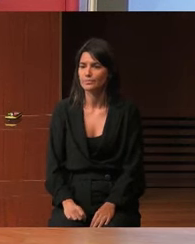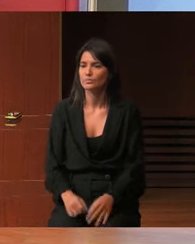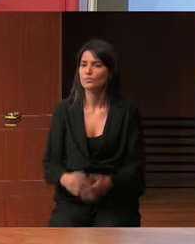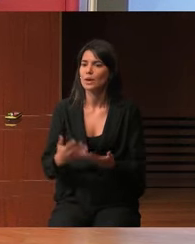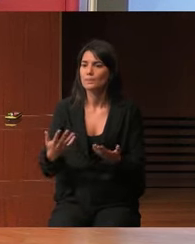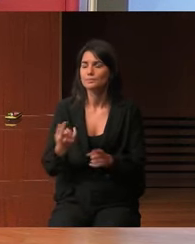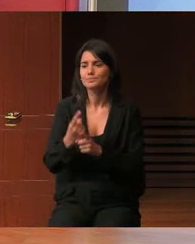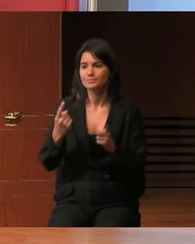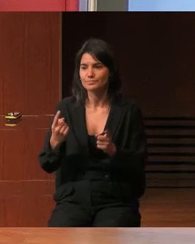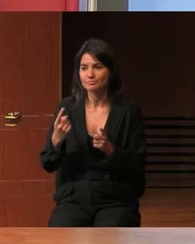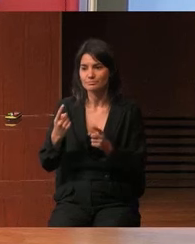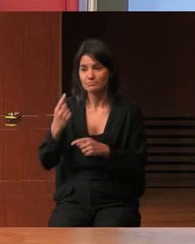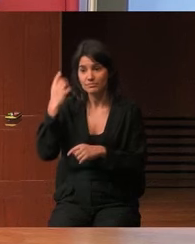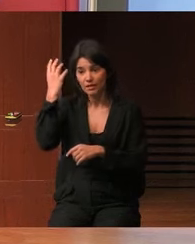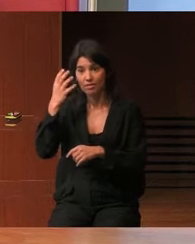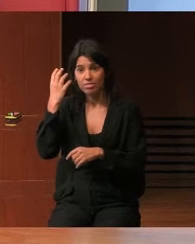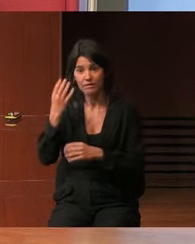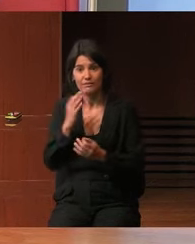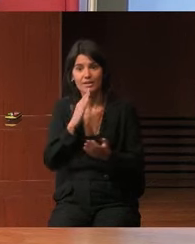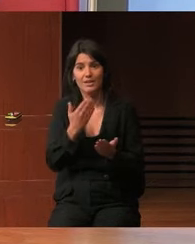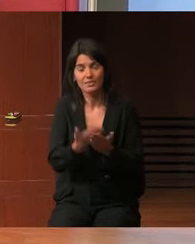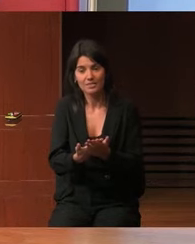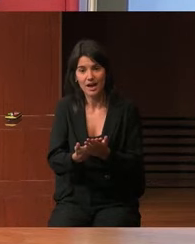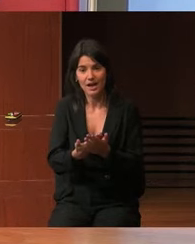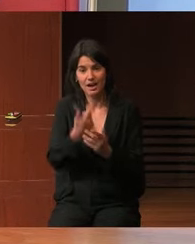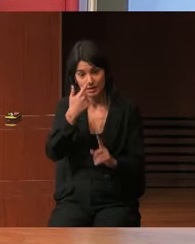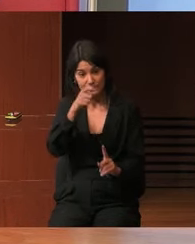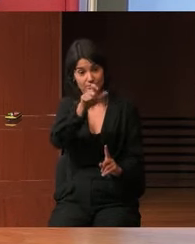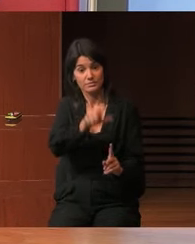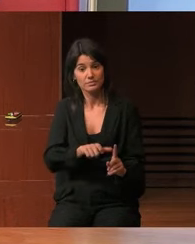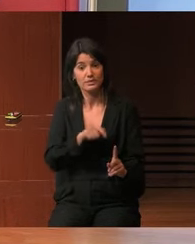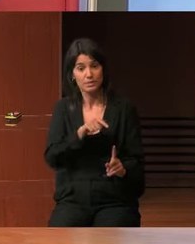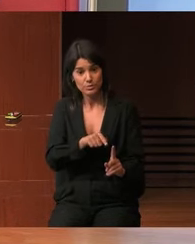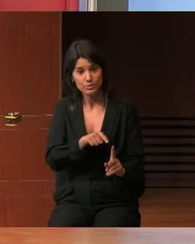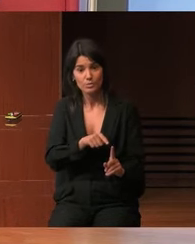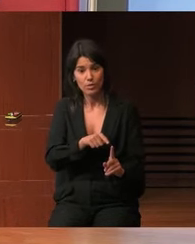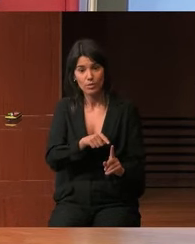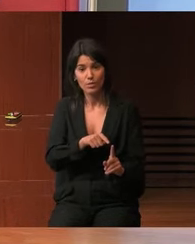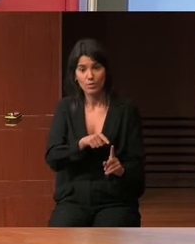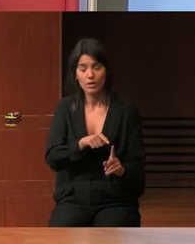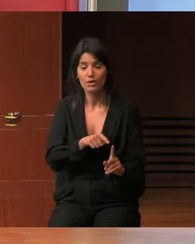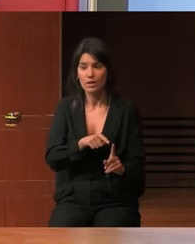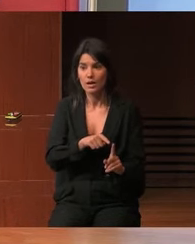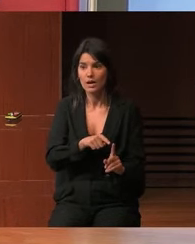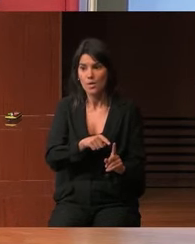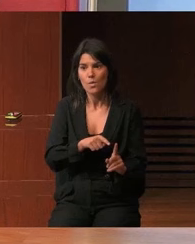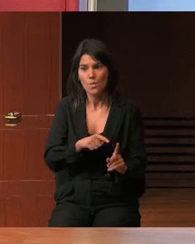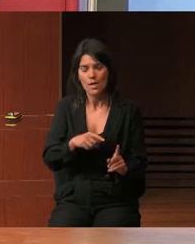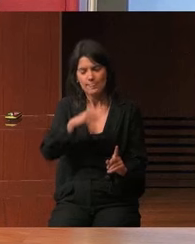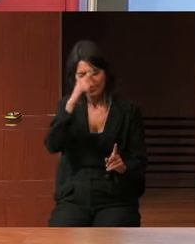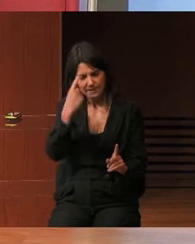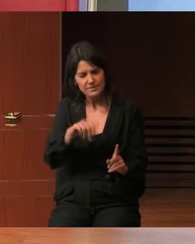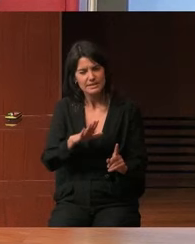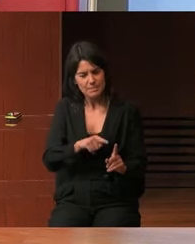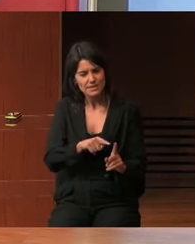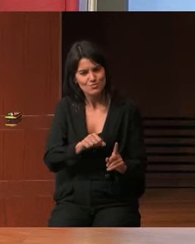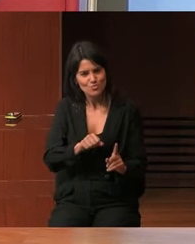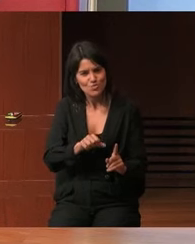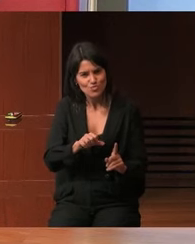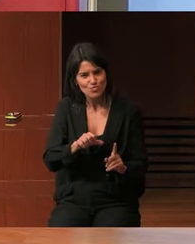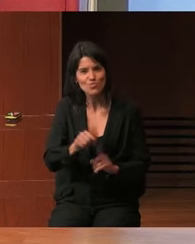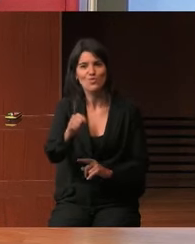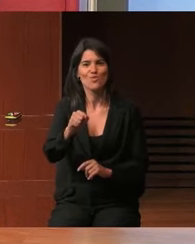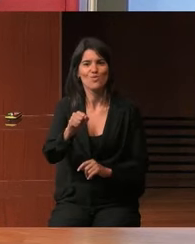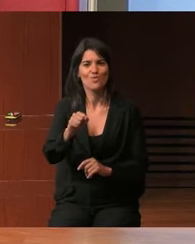O prazer que é dado a um indivíduo de chegar lá porque é difícil, isto aqui não é dignificação